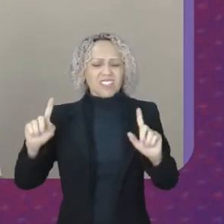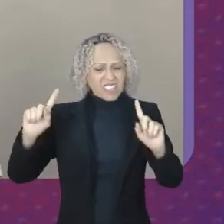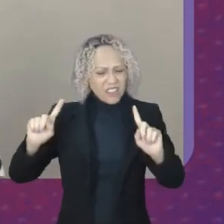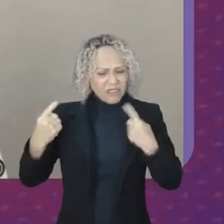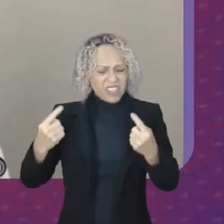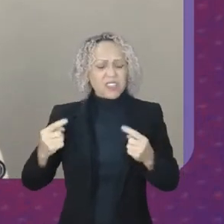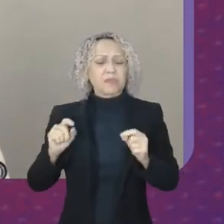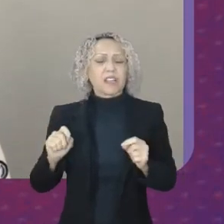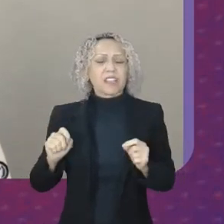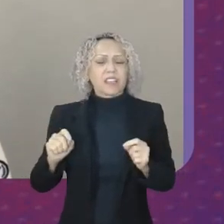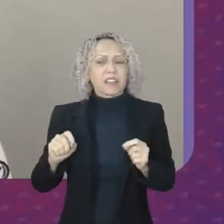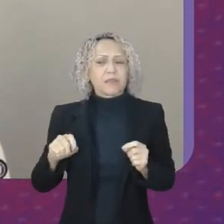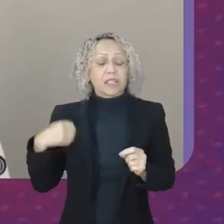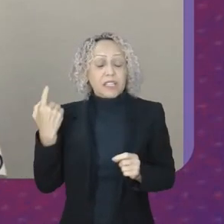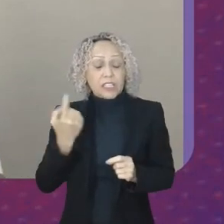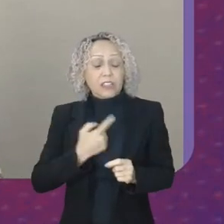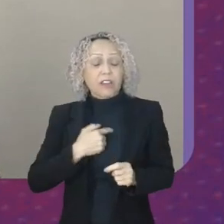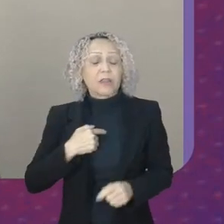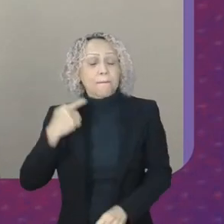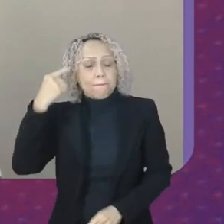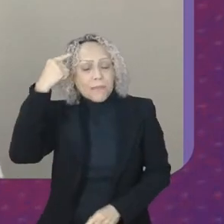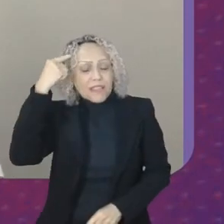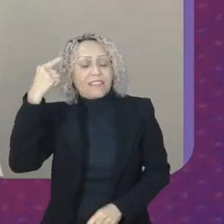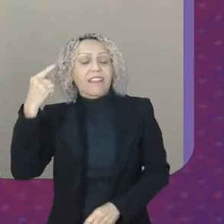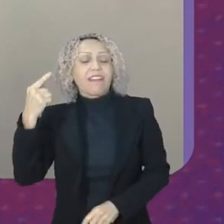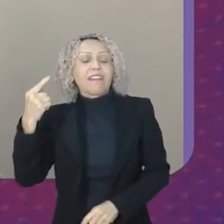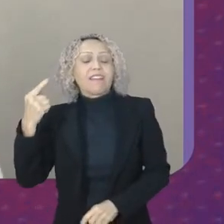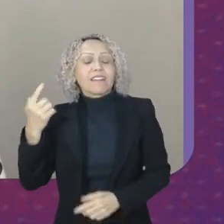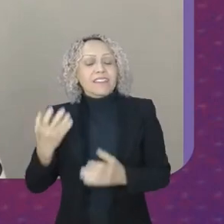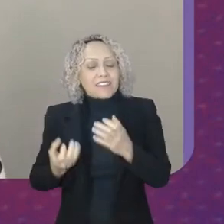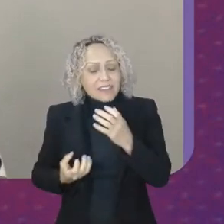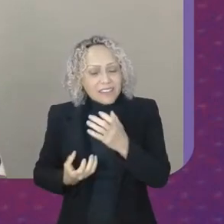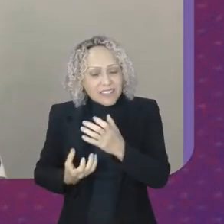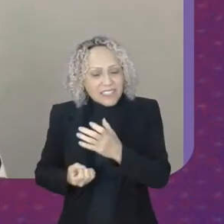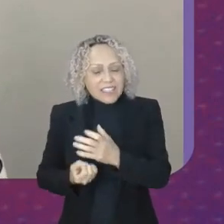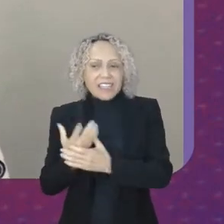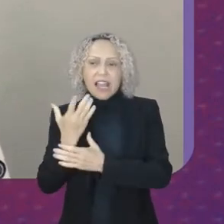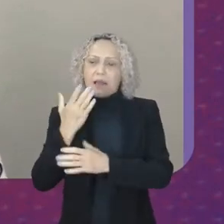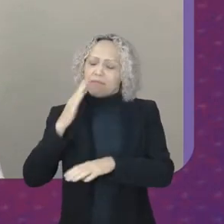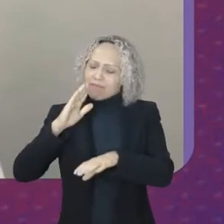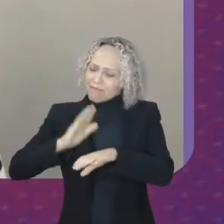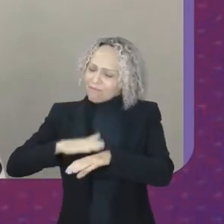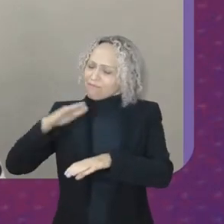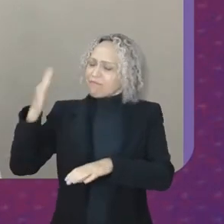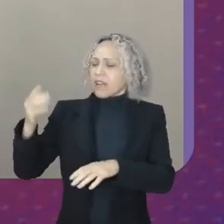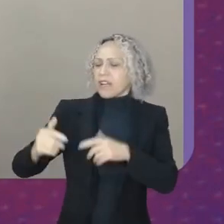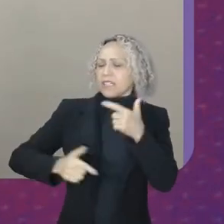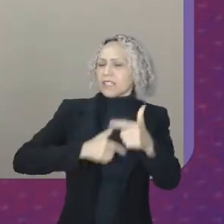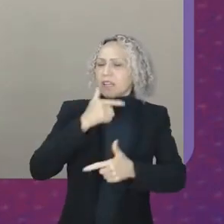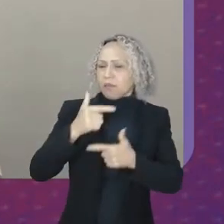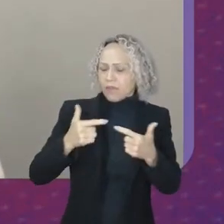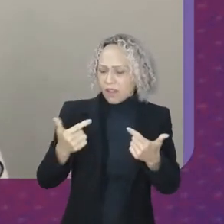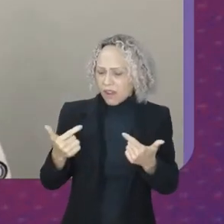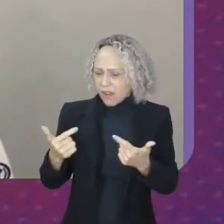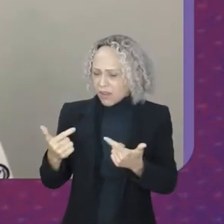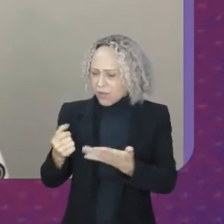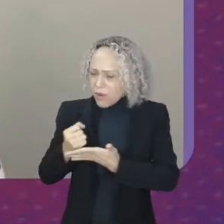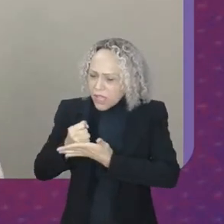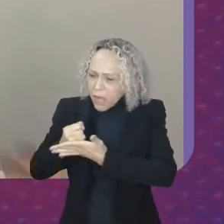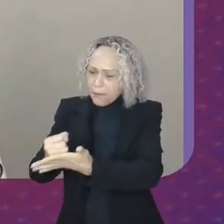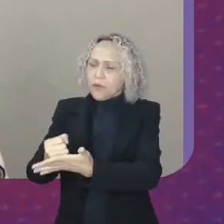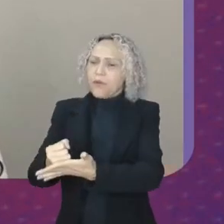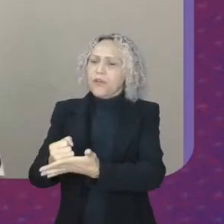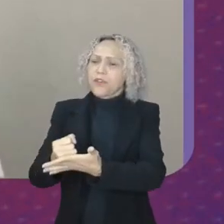melhores, mas mais serviços de atendimento às mulheres em situação de violência. Então, por exemplo, no nosso eixo, onde